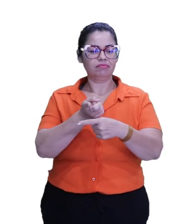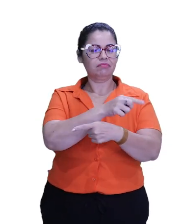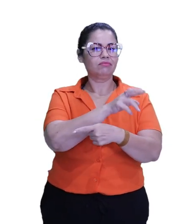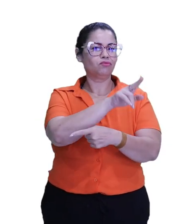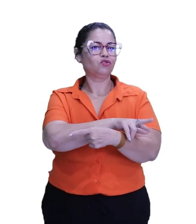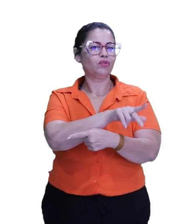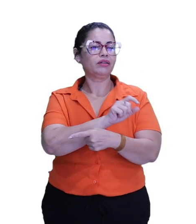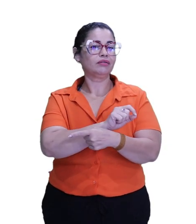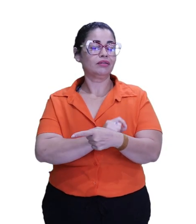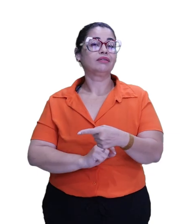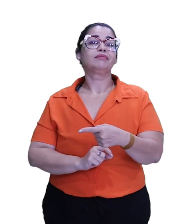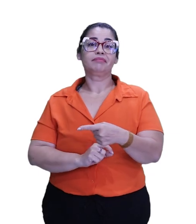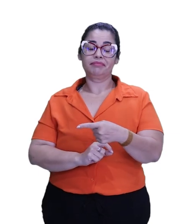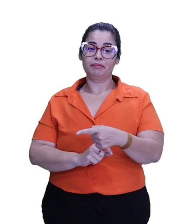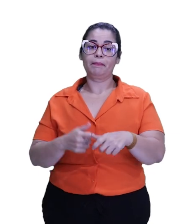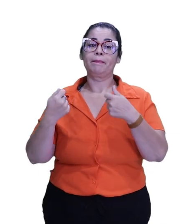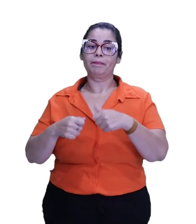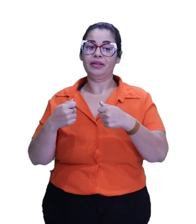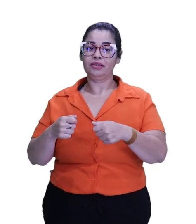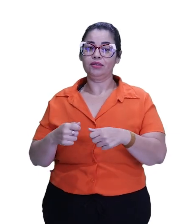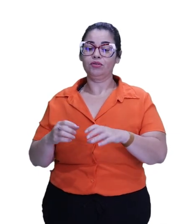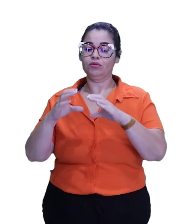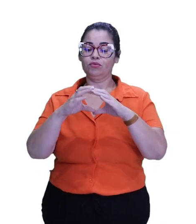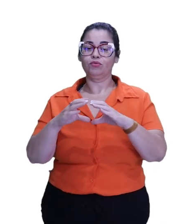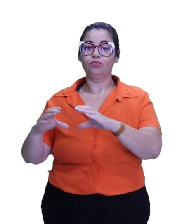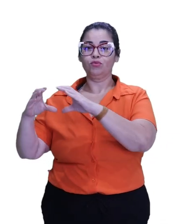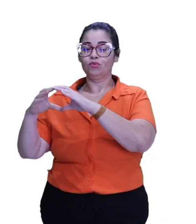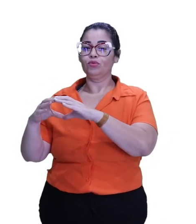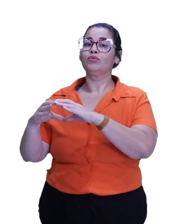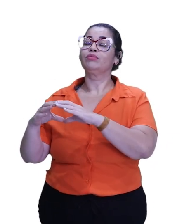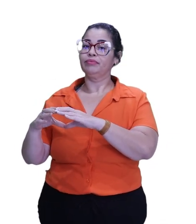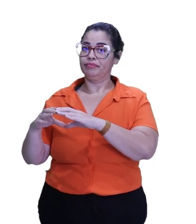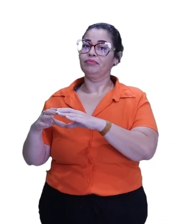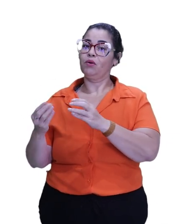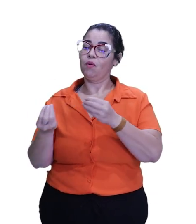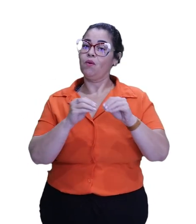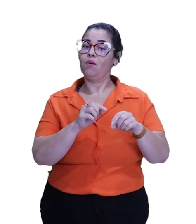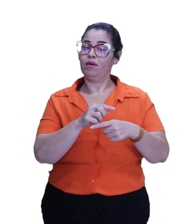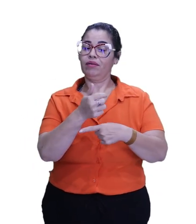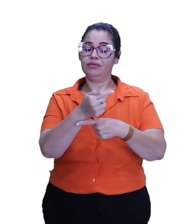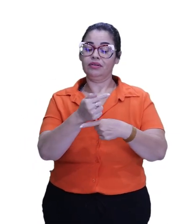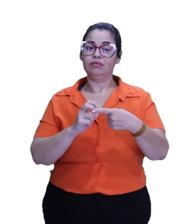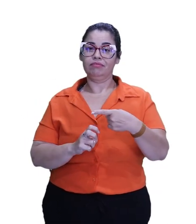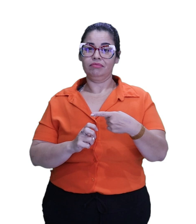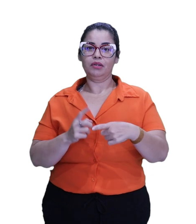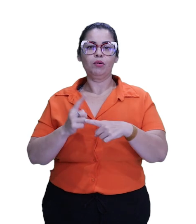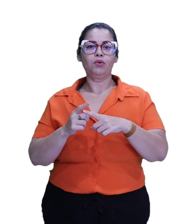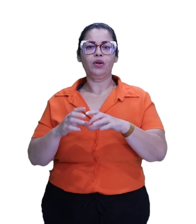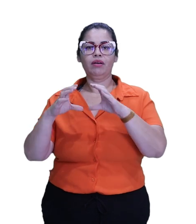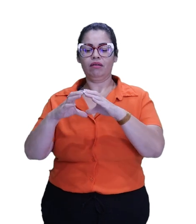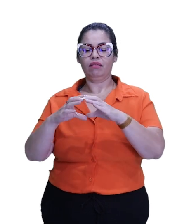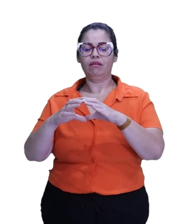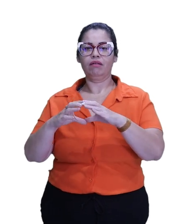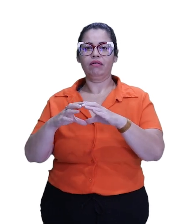aqui? Sim, foram necessários 2 círculos para representar esta fração. Porque aqui